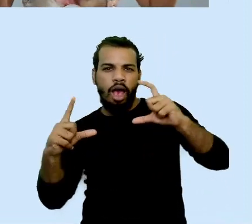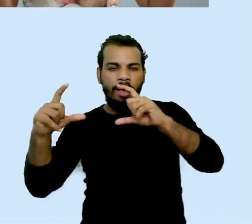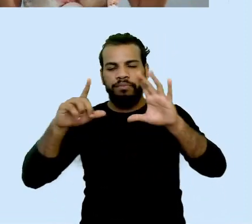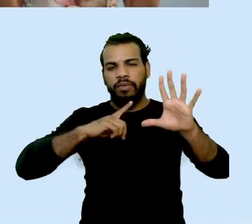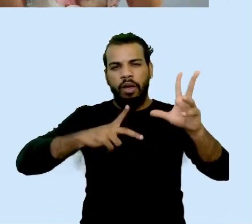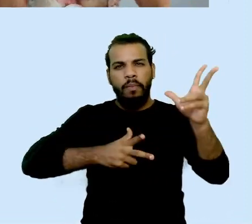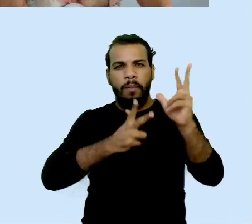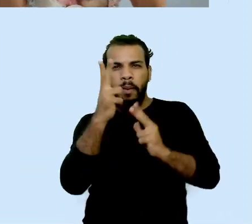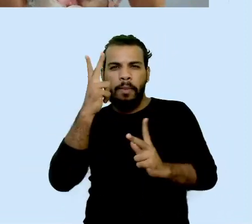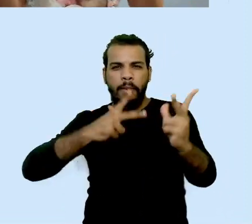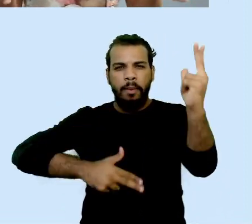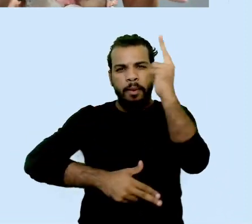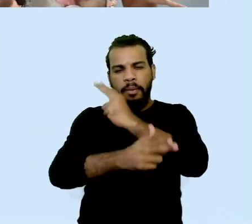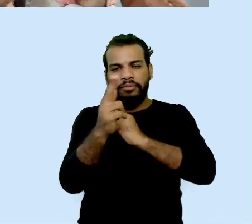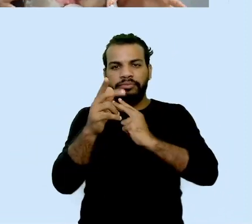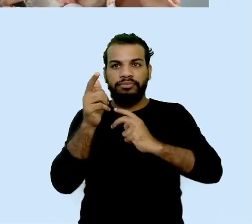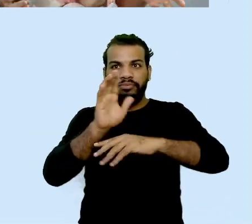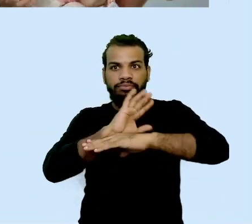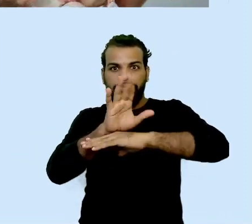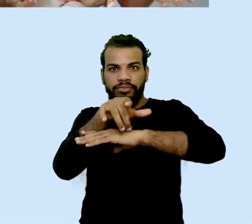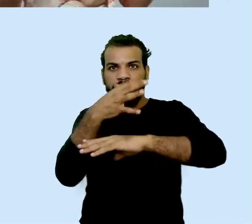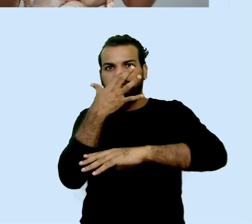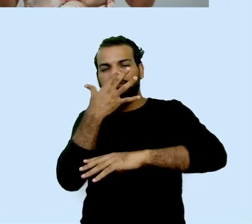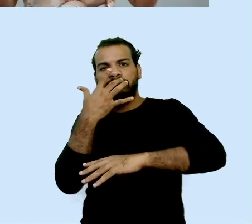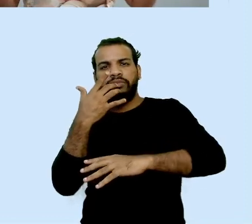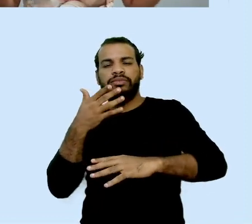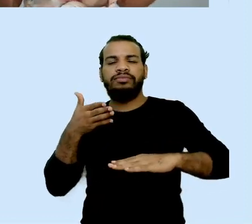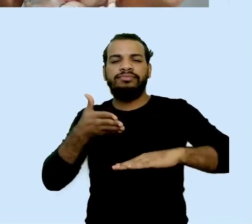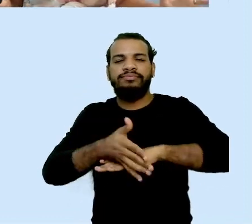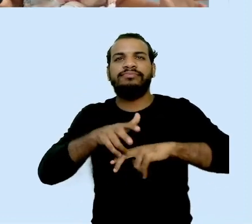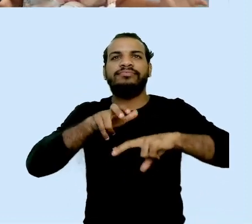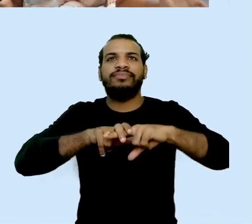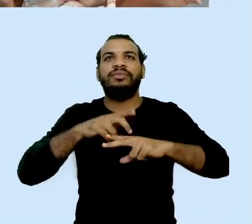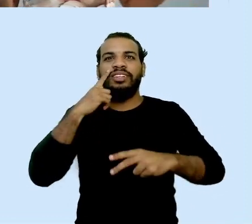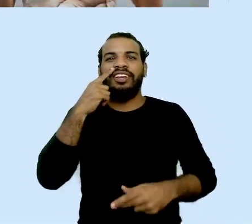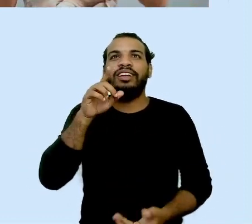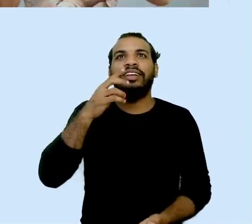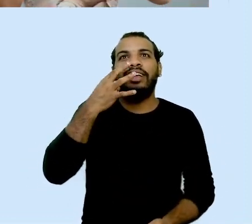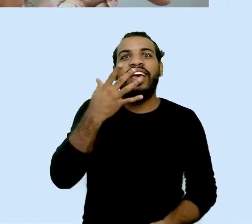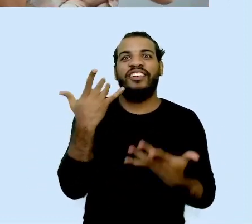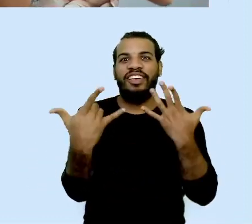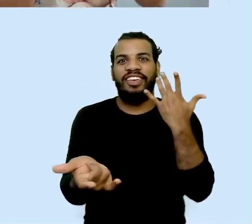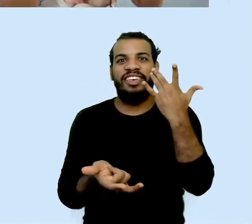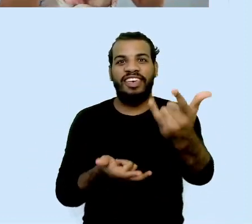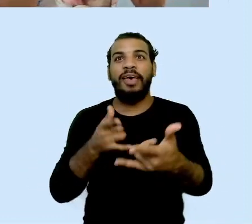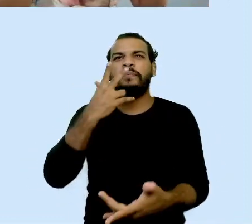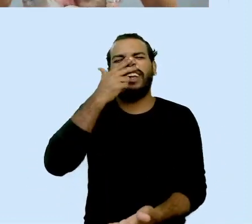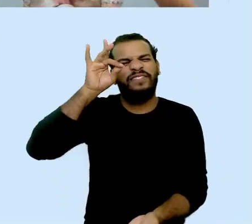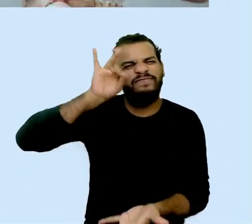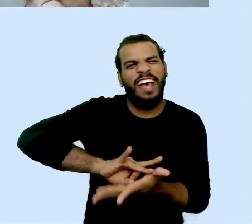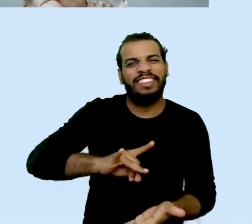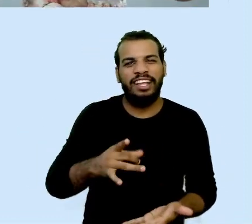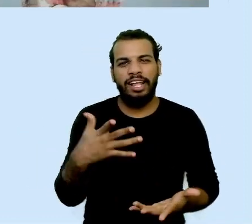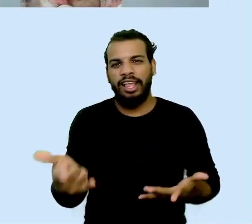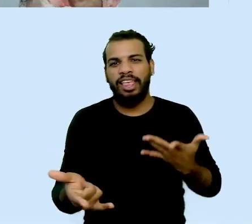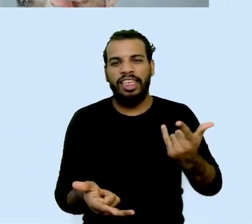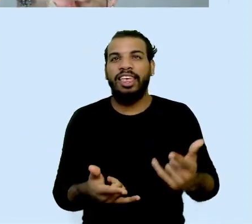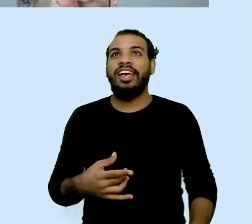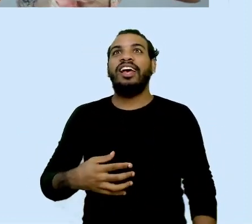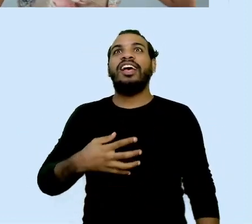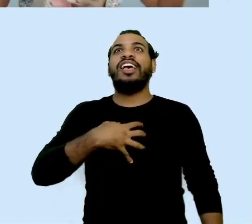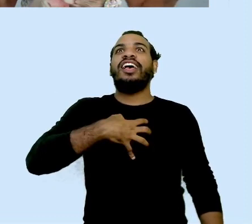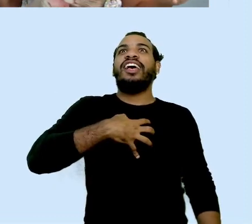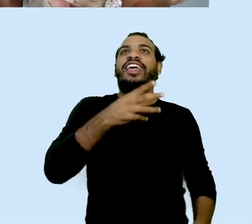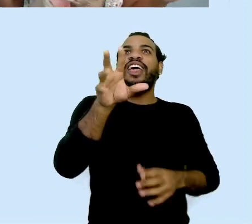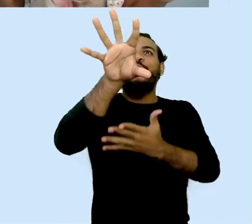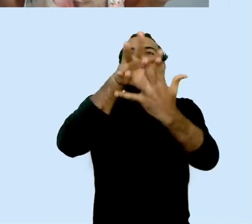gráfica. Quer dizer, você entra no cinema, você acredita realmente que existe um Homem-Aranha. Pelo menos quando você olha aquele super-herói, você sai aí querendo, né,